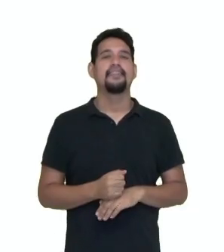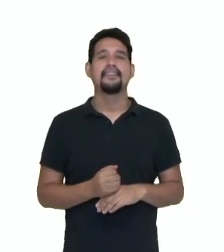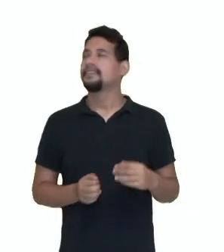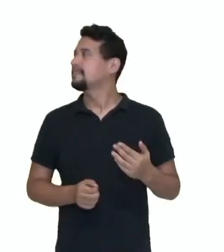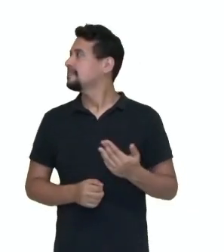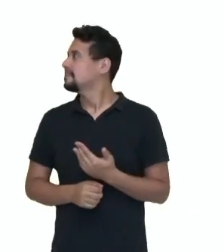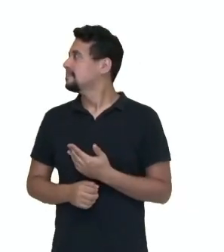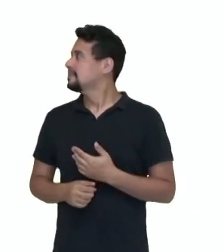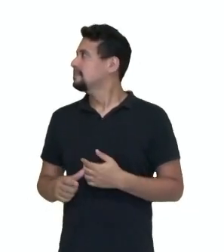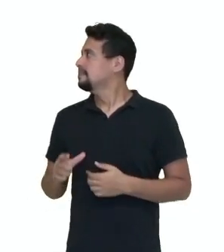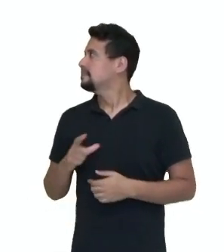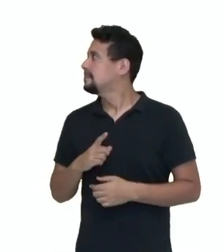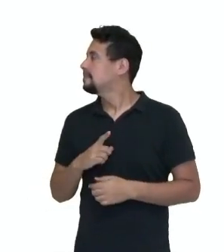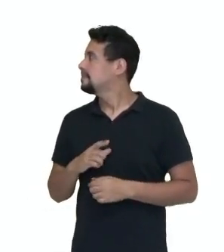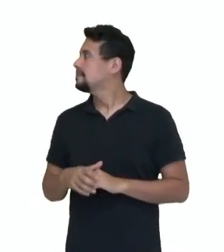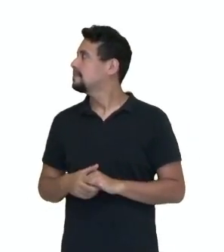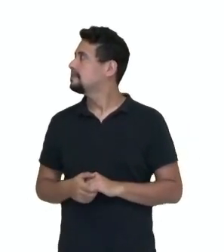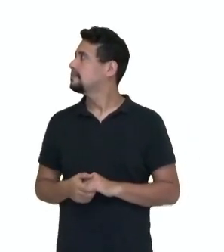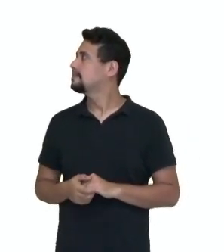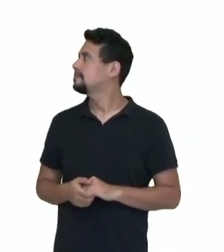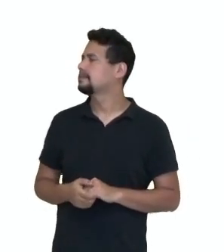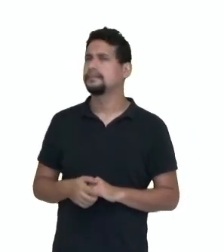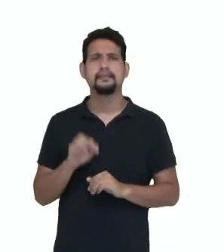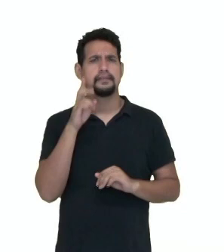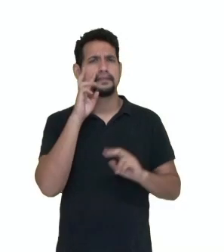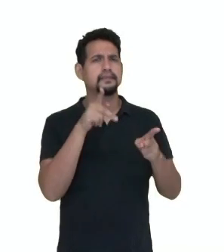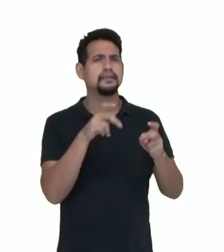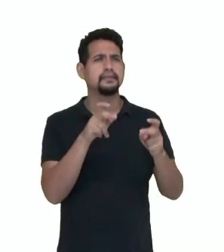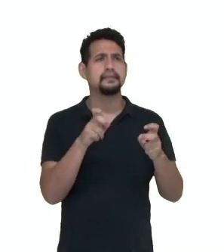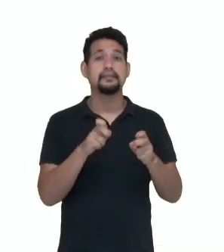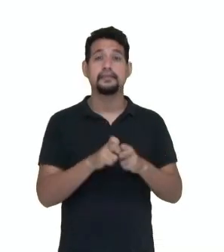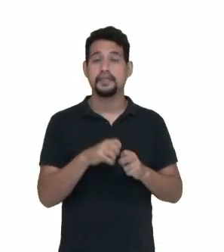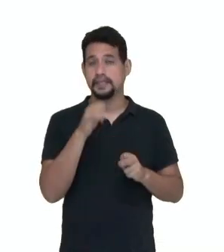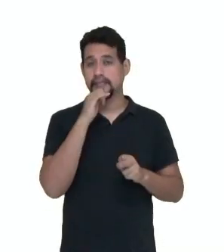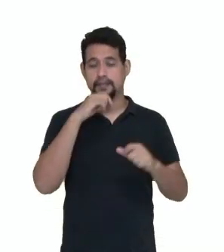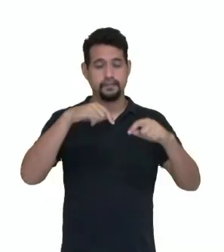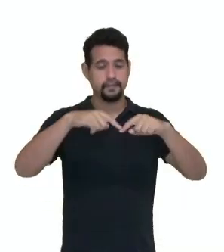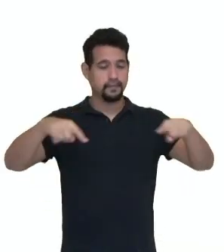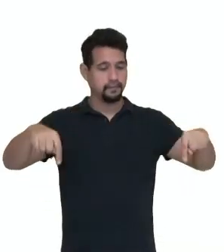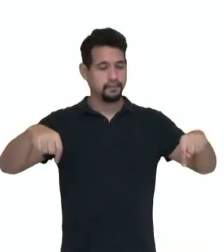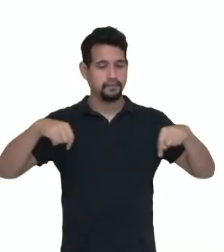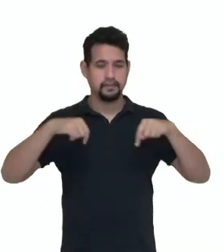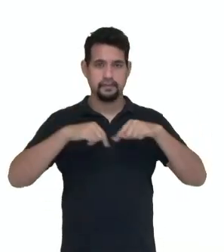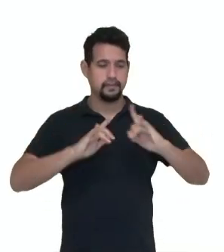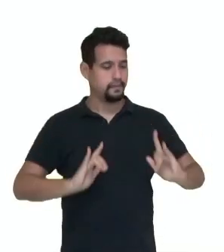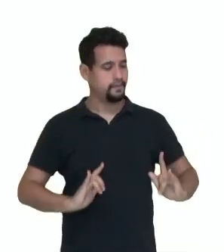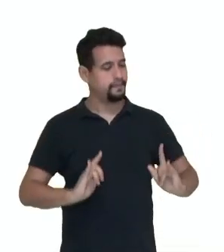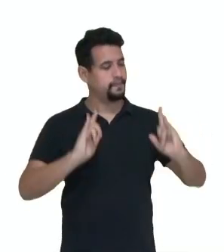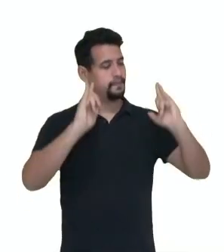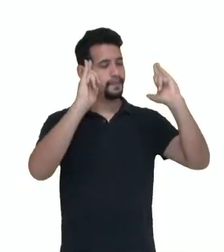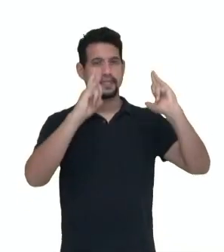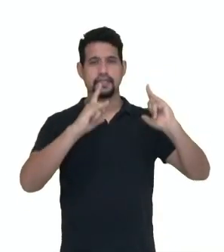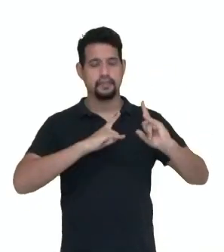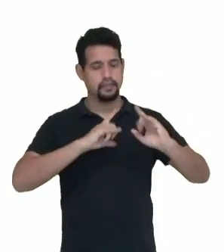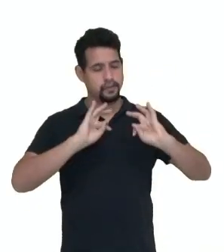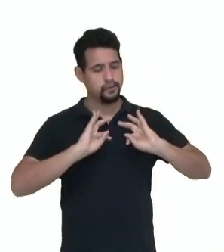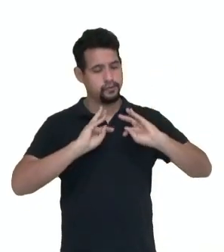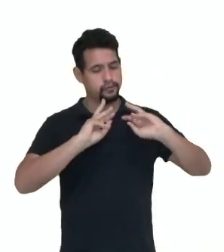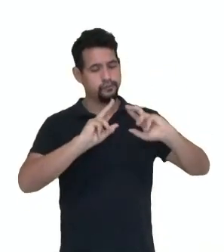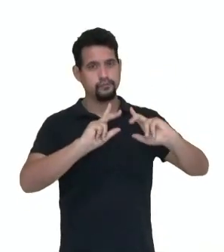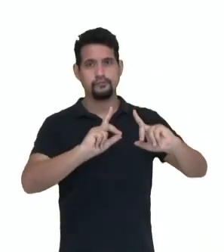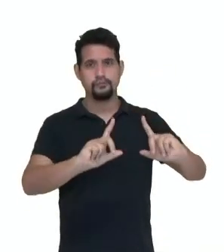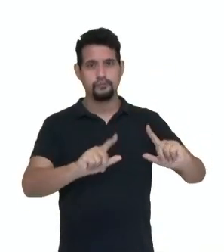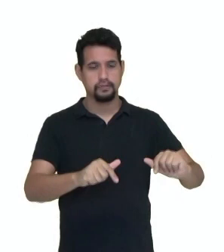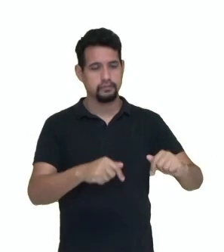aqui, nós temos ali, ó, observe ali a planta de um apartamento. Então, tem a planta, né? Na planta tem todos os cômodos